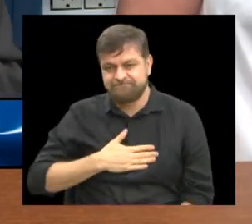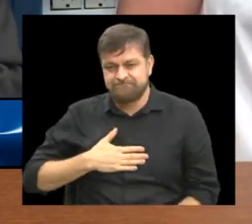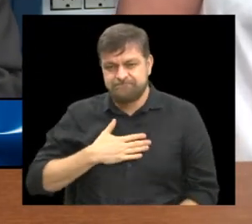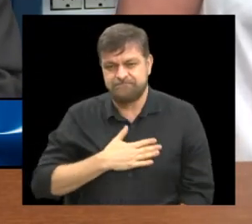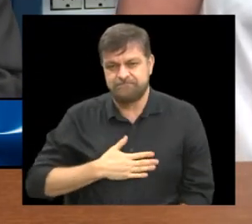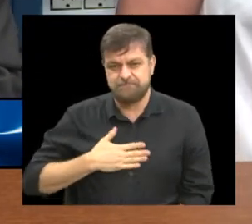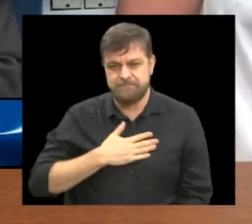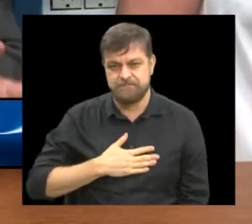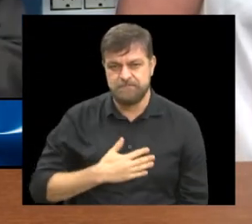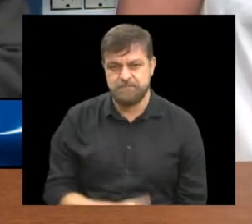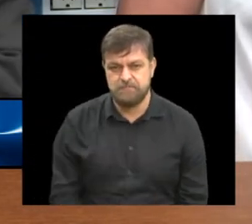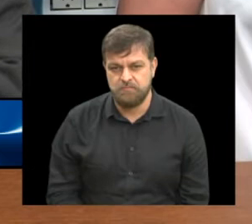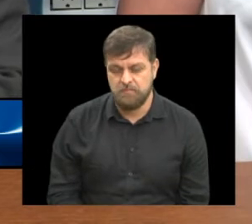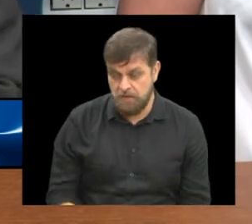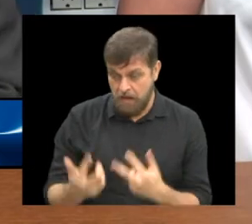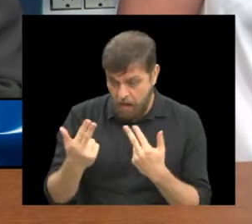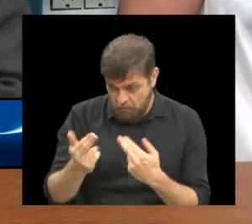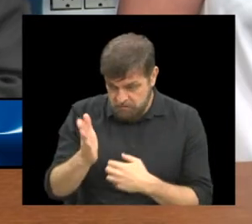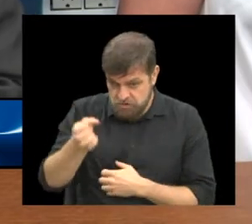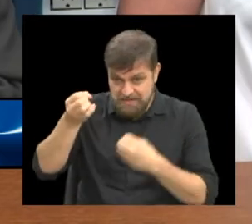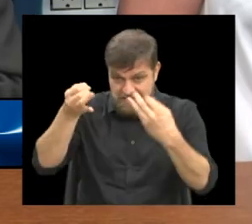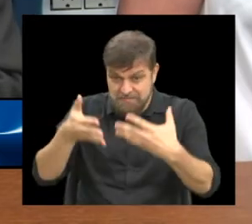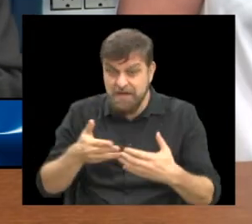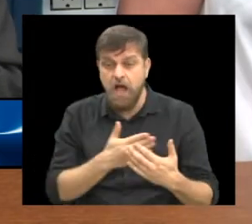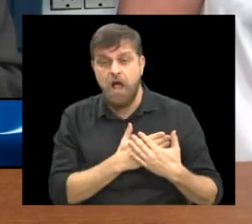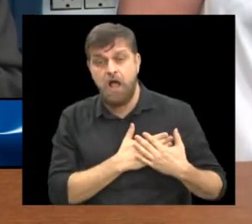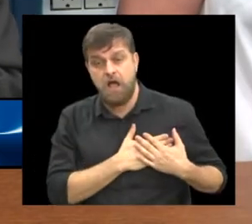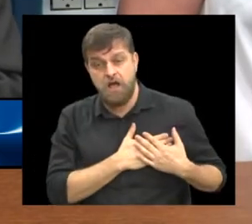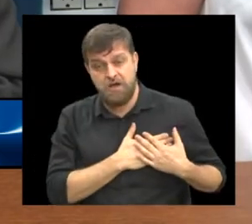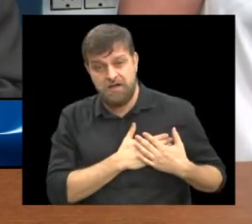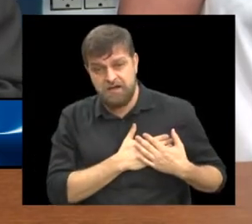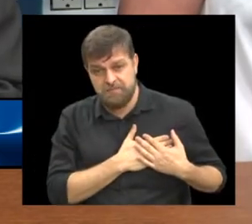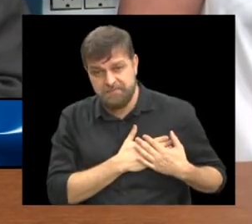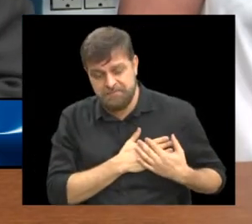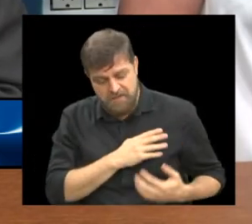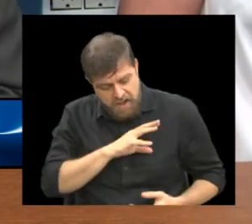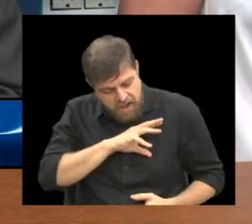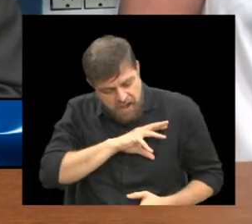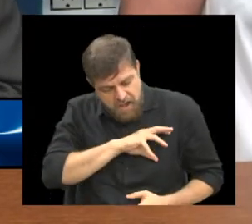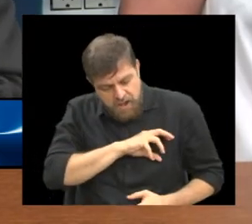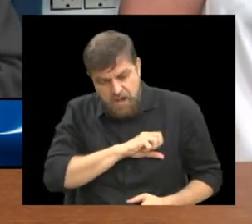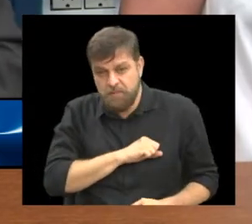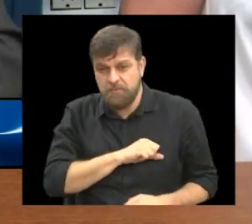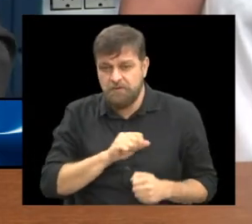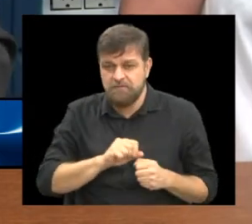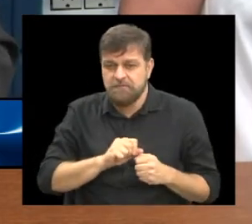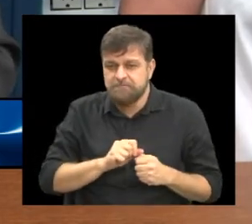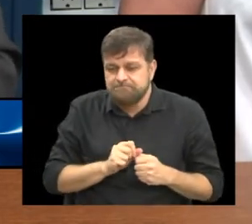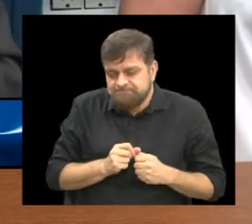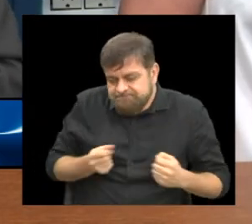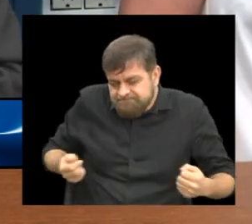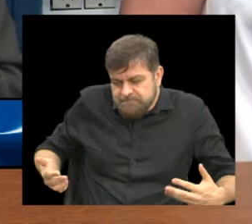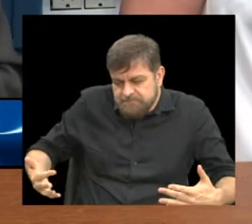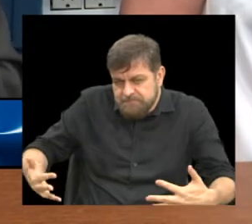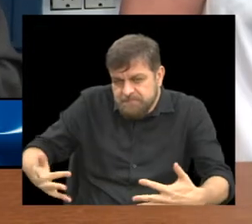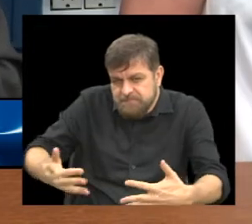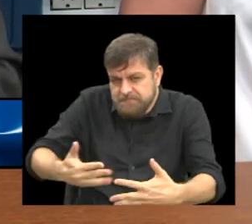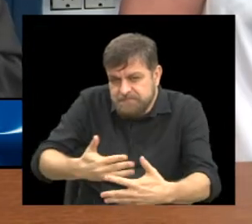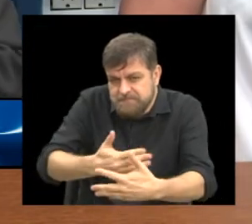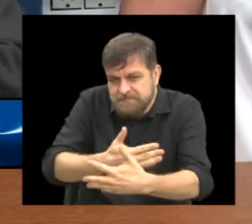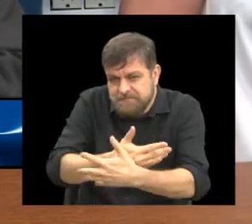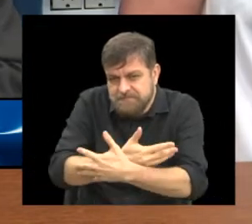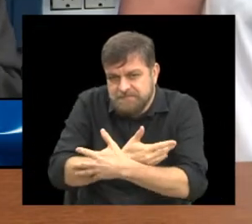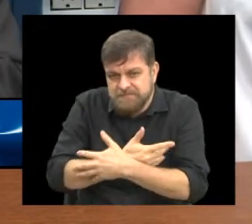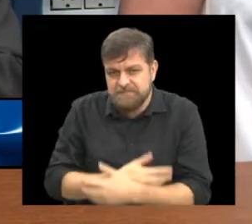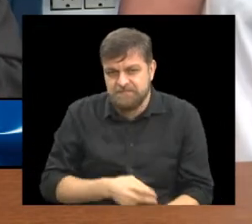gratificante. E como você falou, o amor aí traz aconchego, aquece qualquer